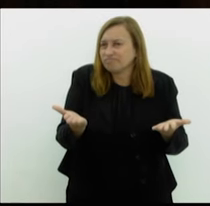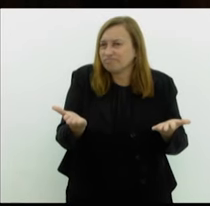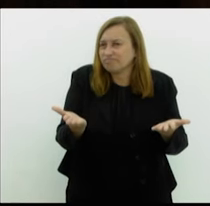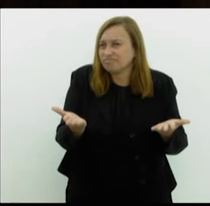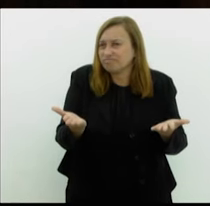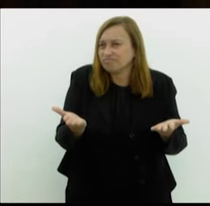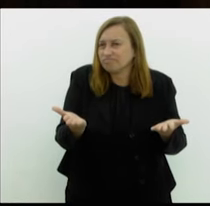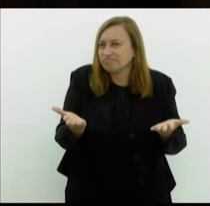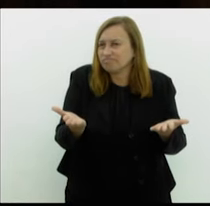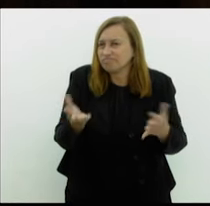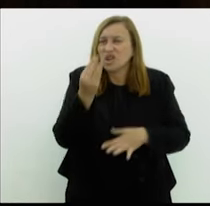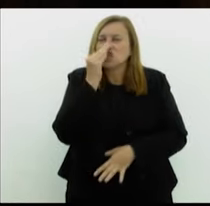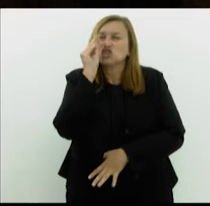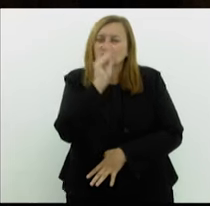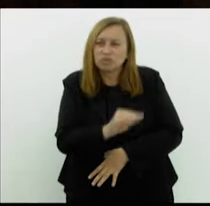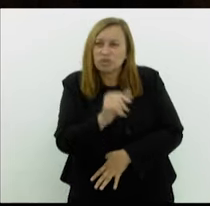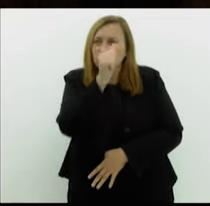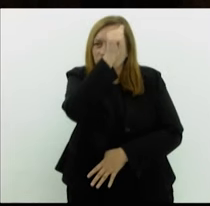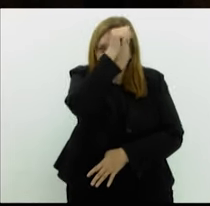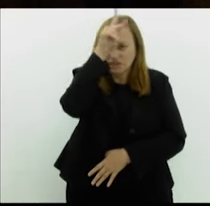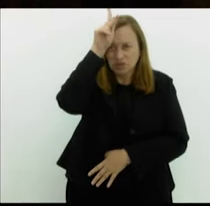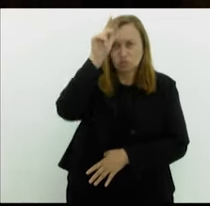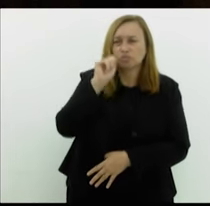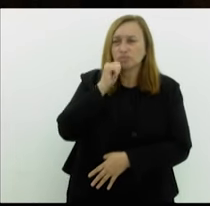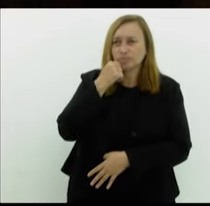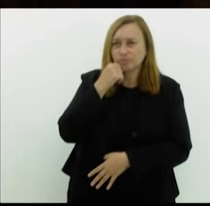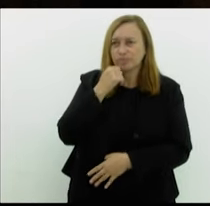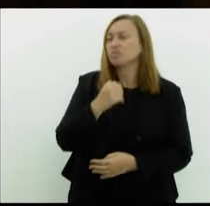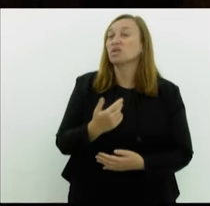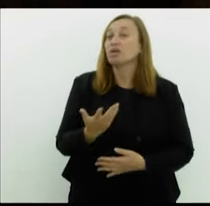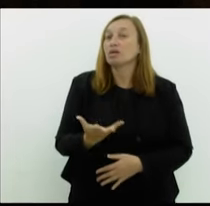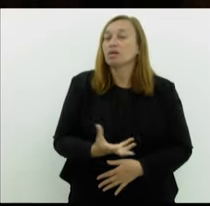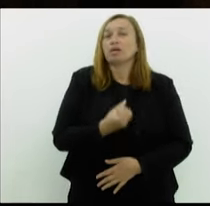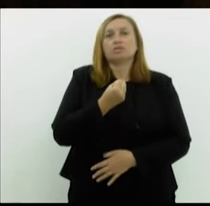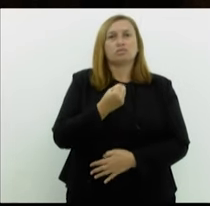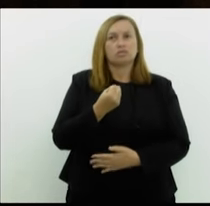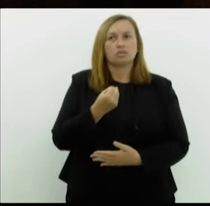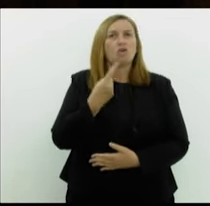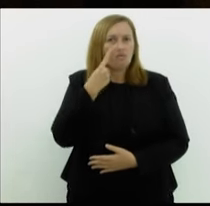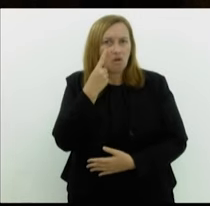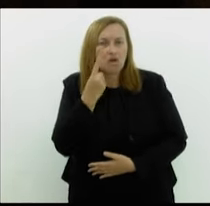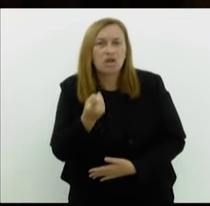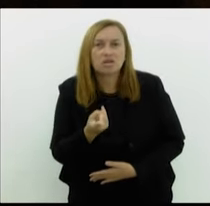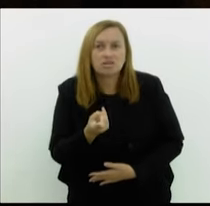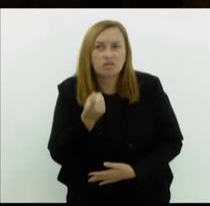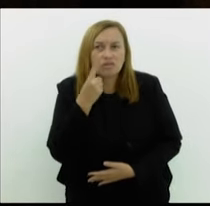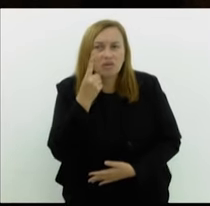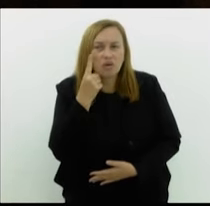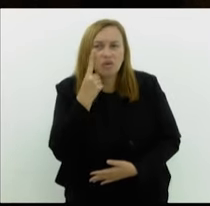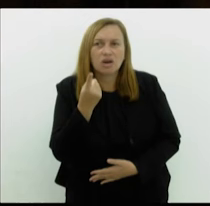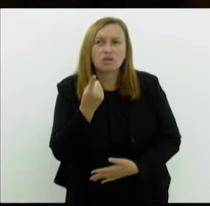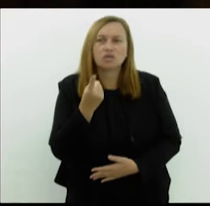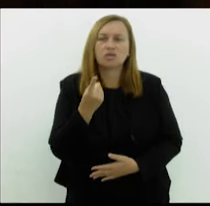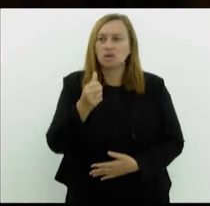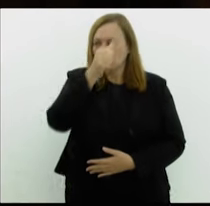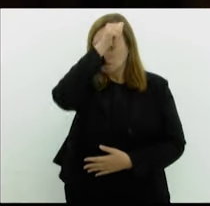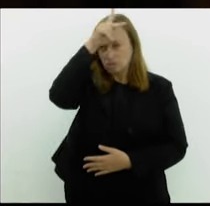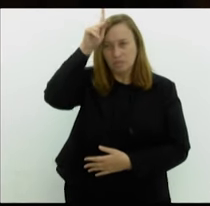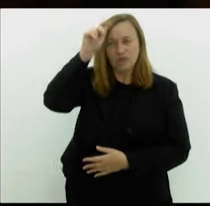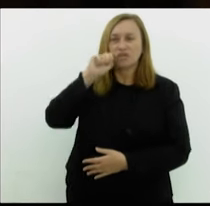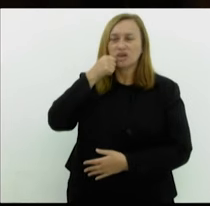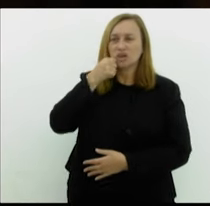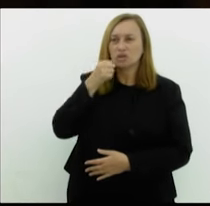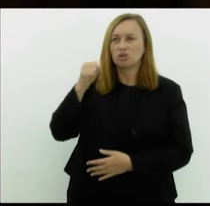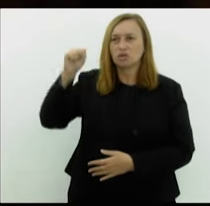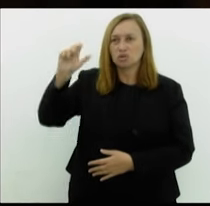mediocridade por parte da Prefeitura do Rio de Janeiro, é impressionante que, veja bem, subprefeito da Zona Sul, o